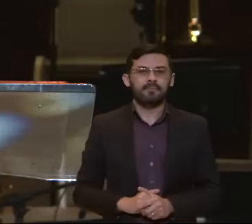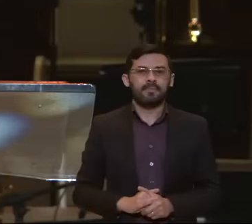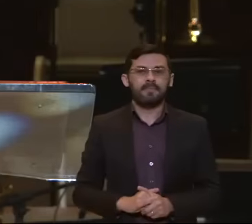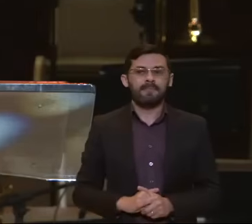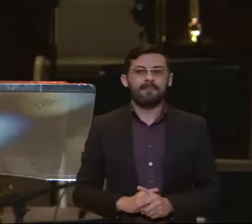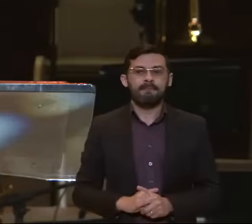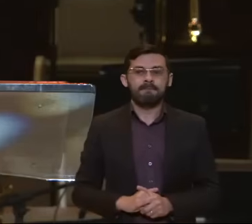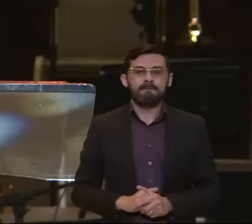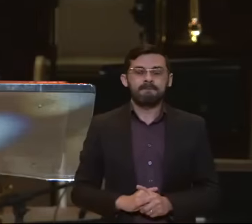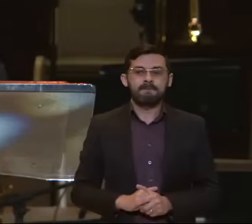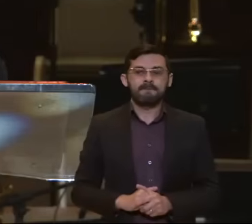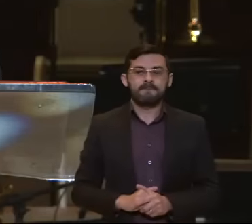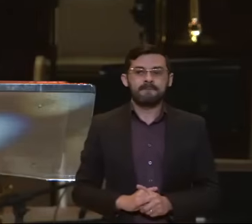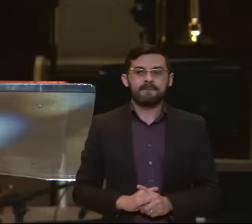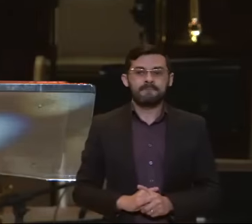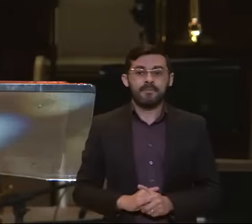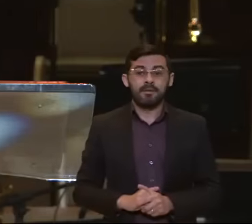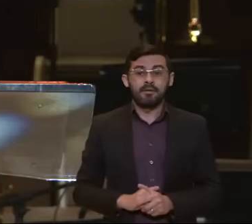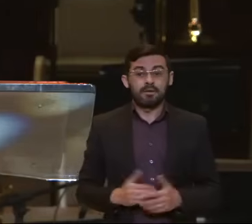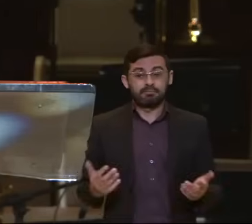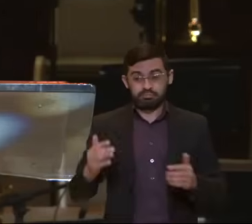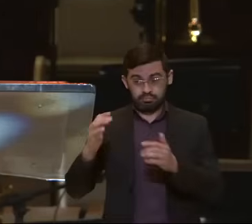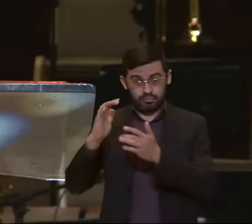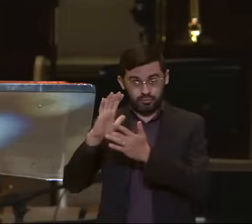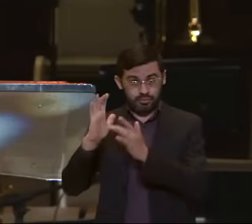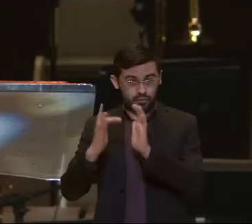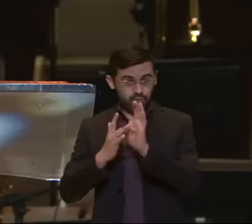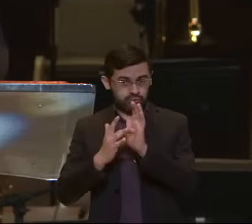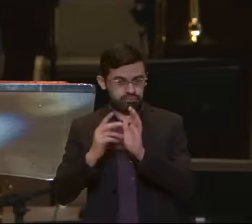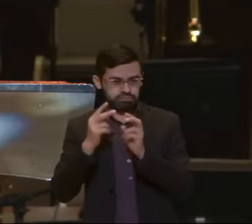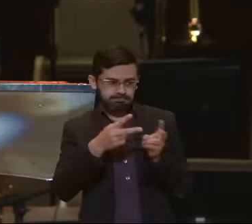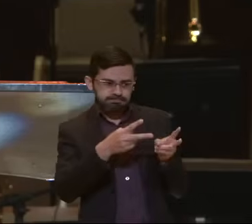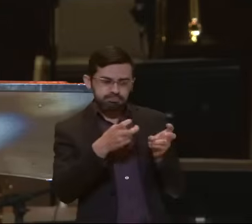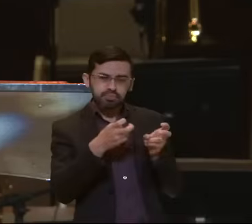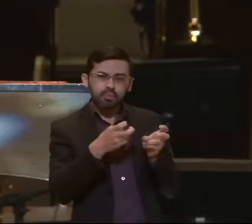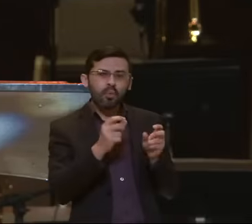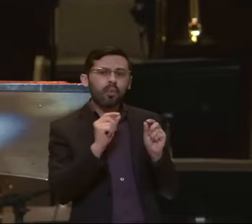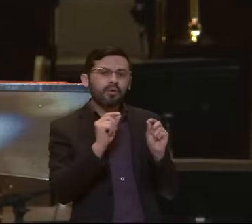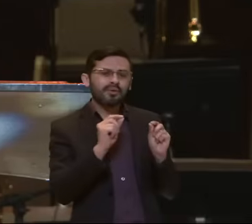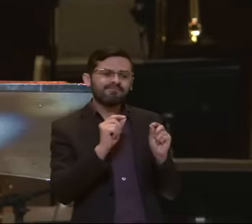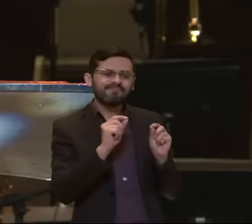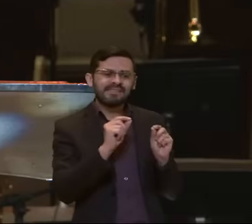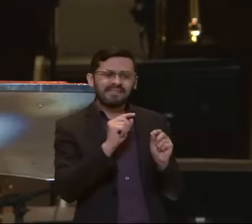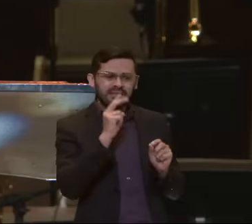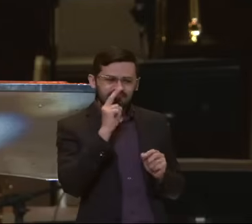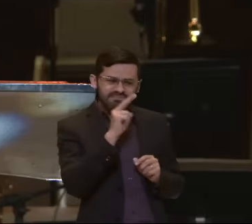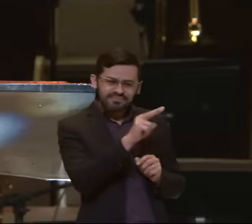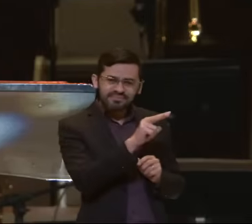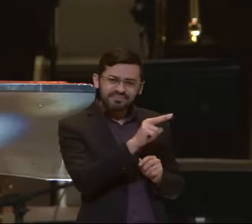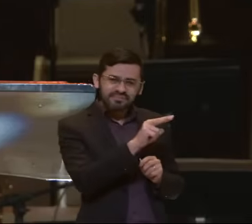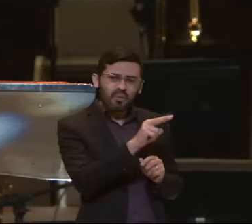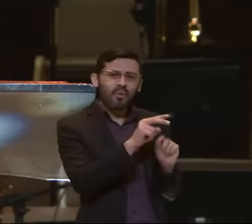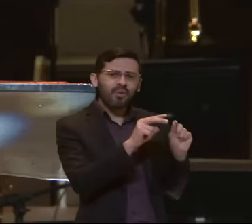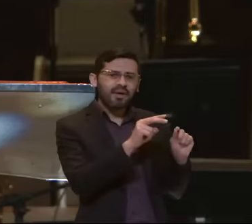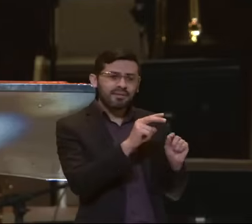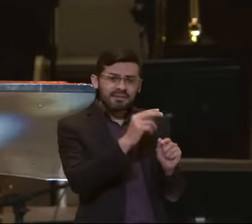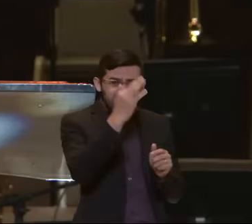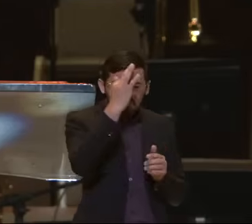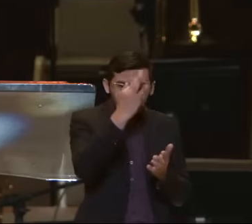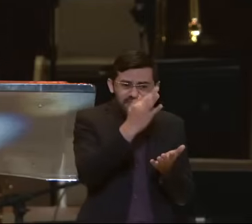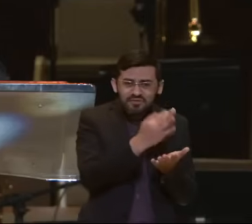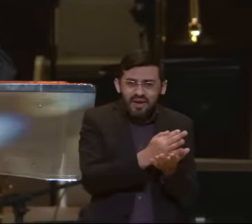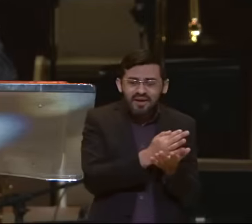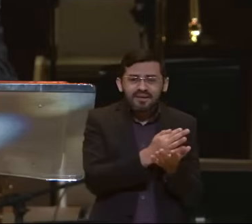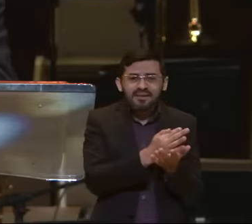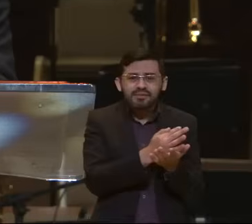Do ponto de vista de Jesus, ele desacredita de uma fé